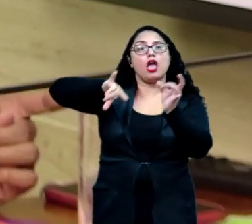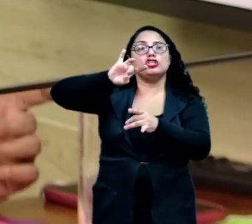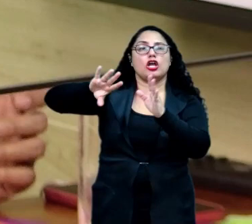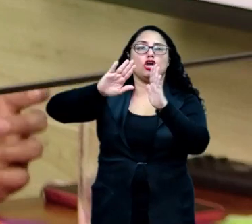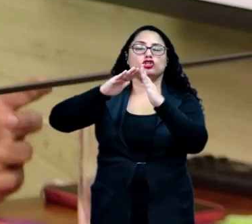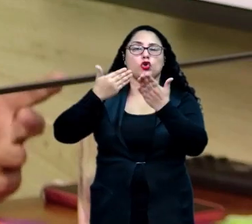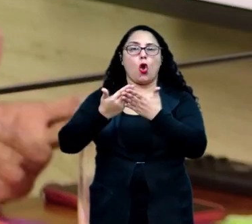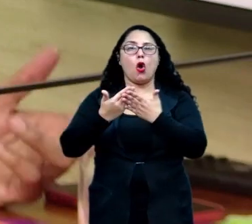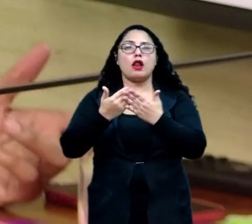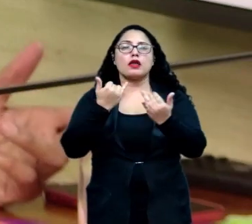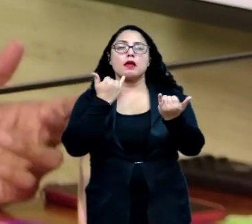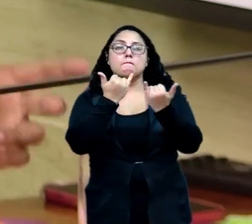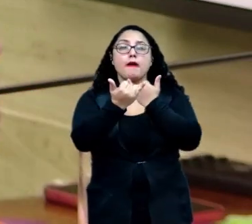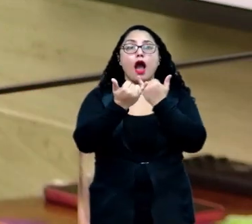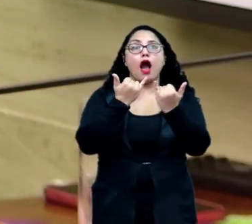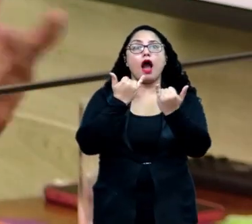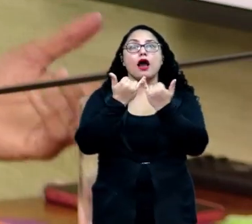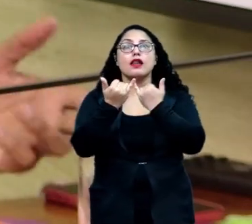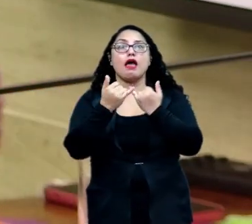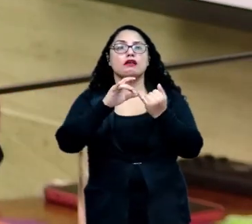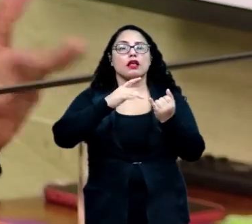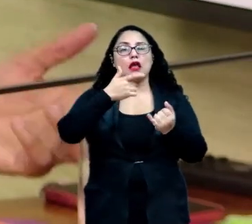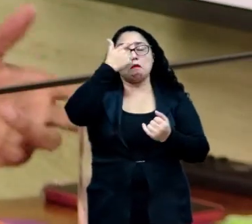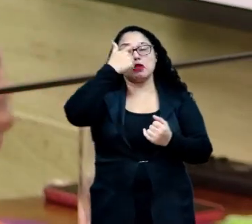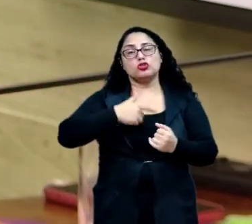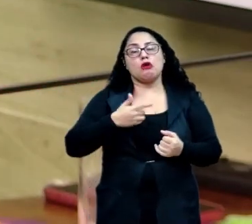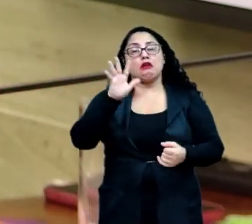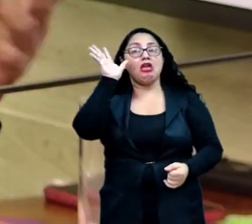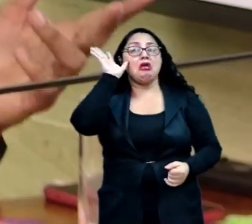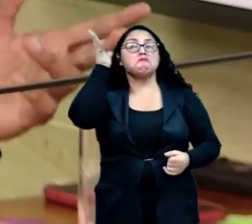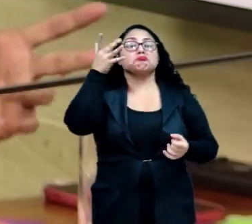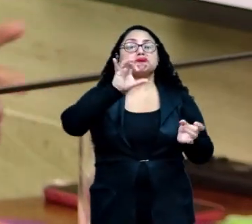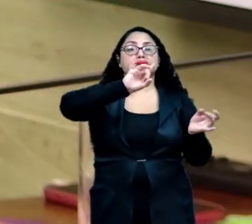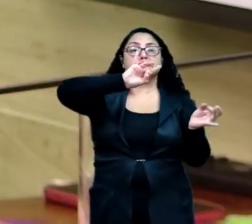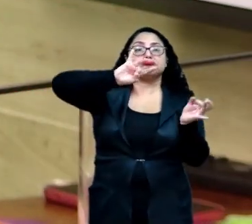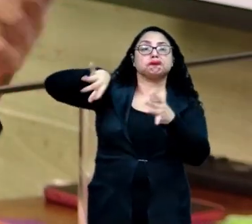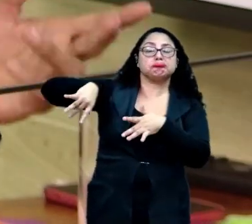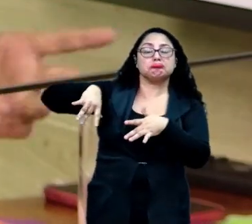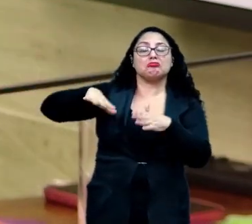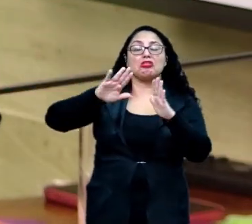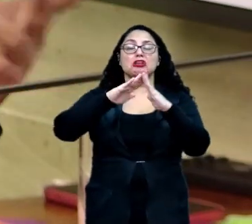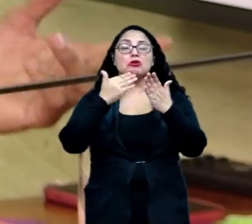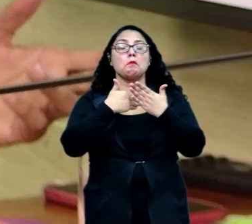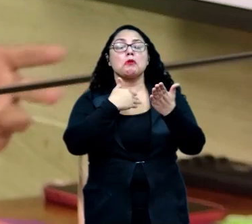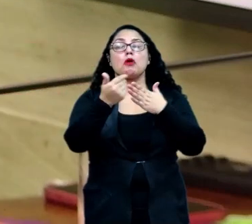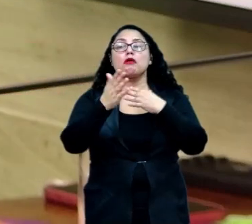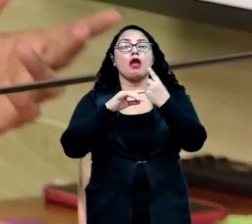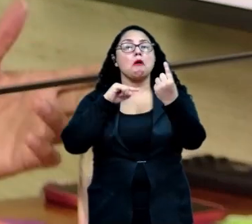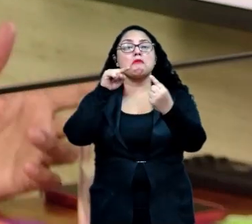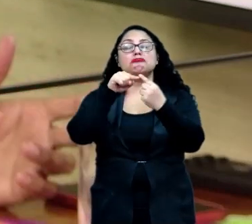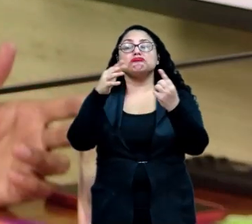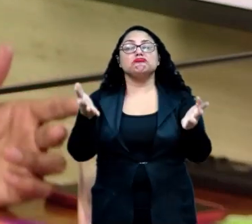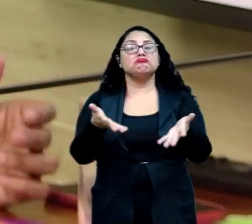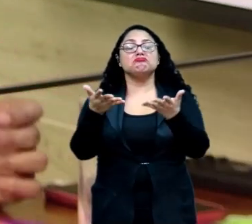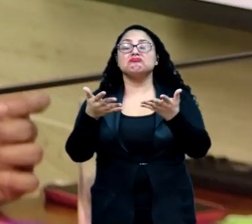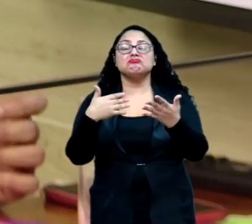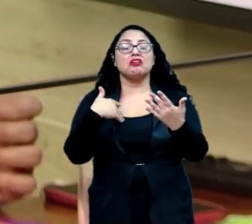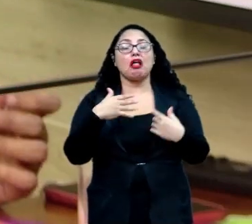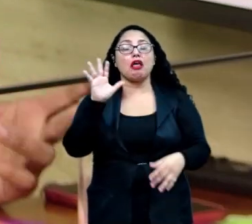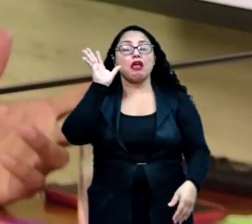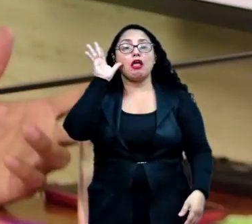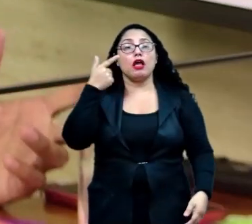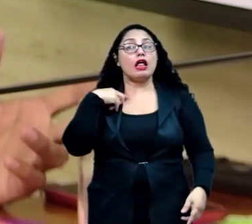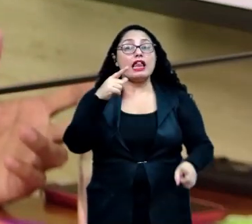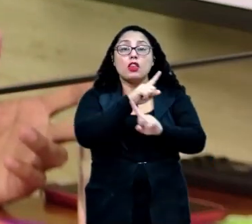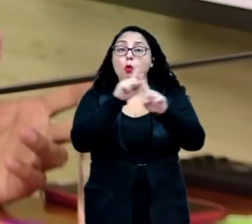porque parece que é uma evasão natural, né? Uhum. Por qualquer Evadiu-se, motivo que por seja, qualquer né? motivação. É uma